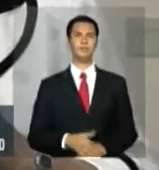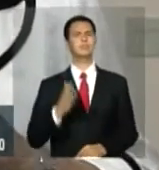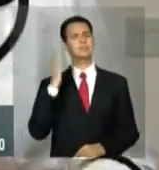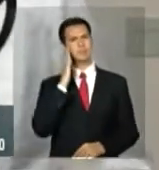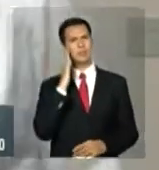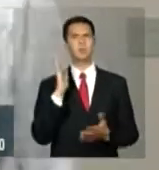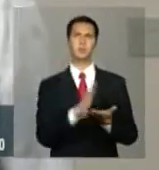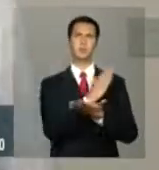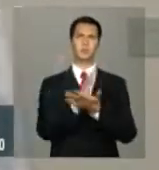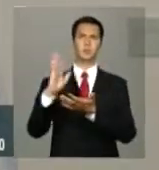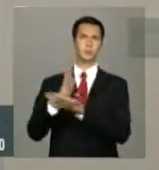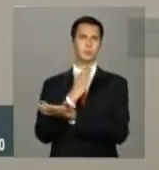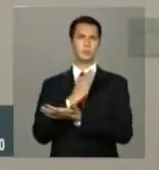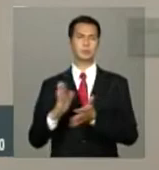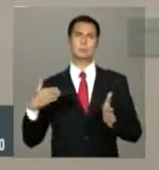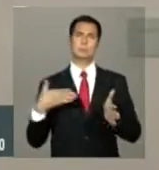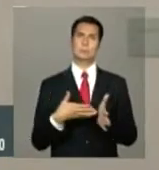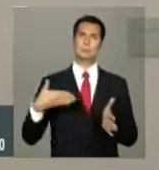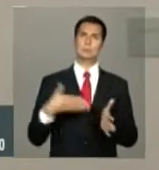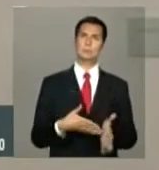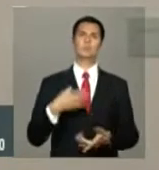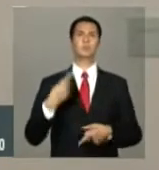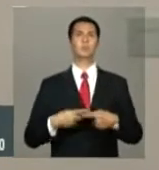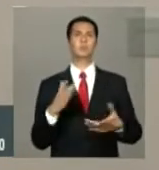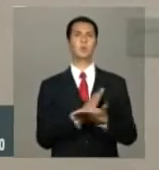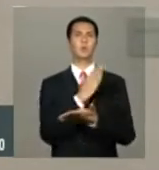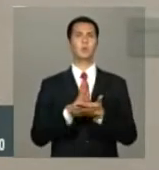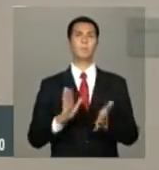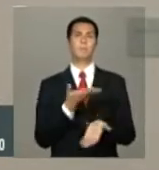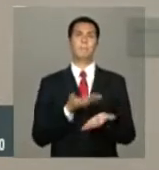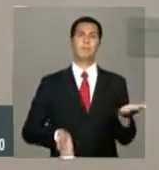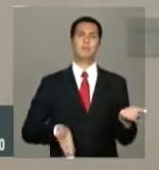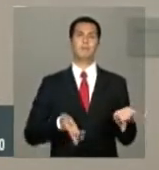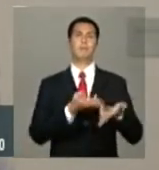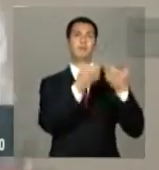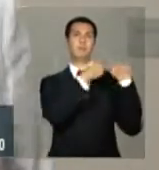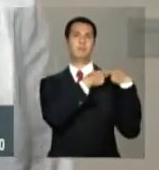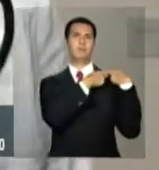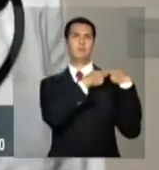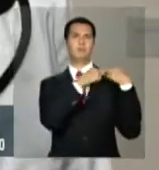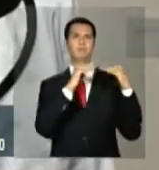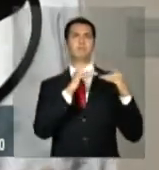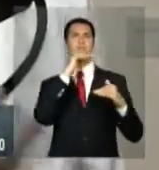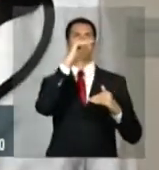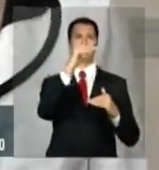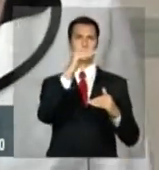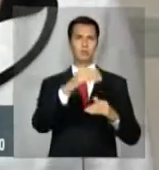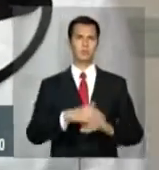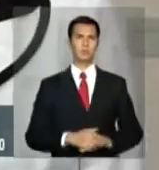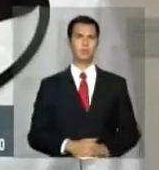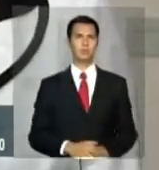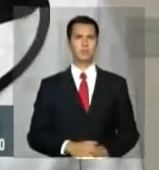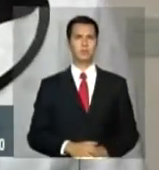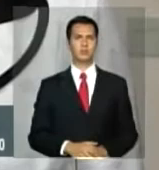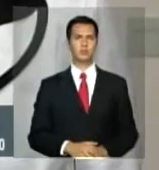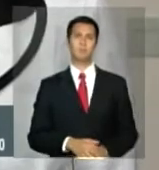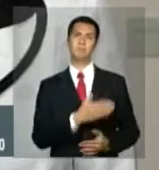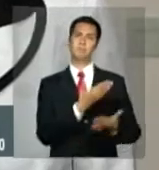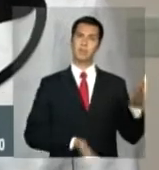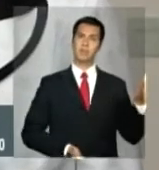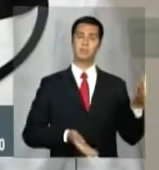resistência por parte de quem perde esta representação, essa sobre-representação. E o que